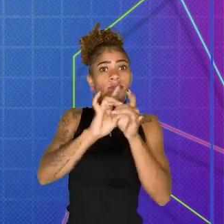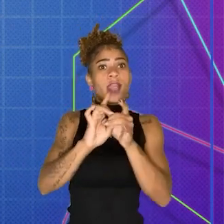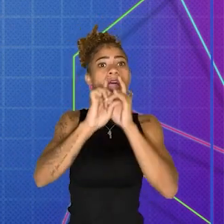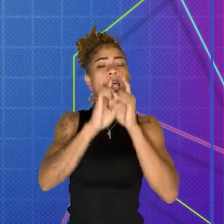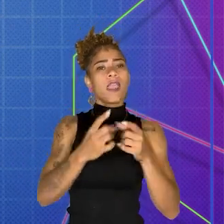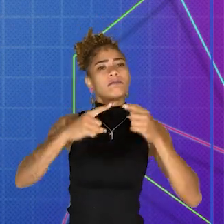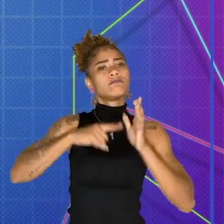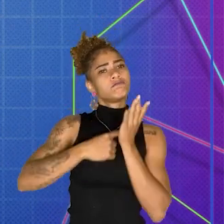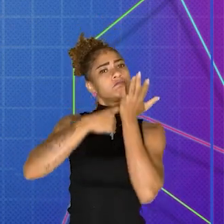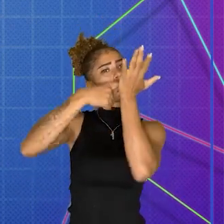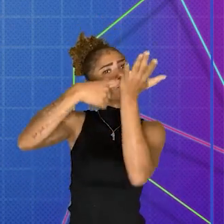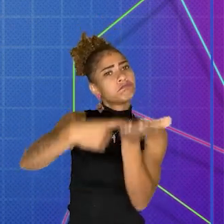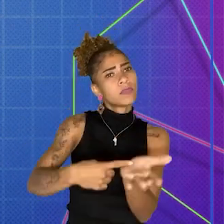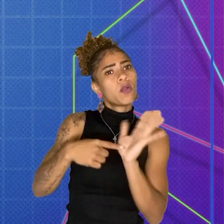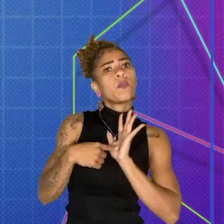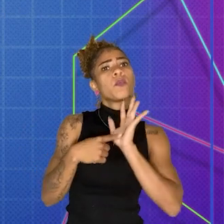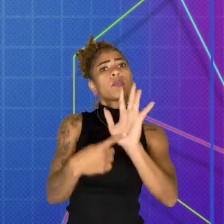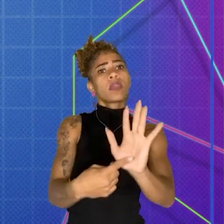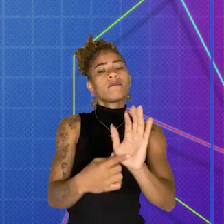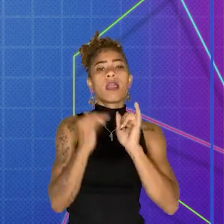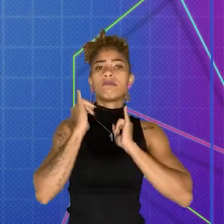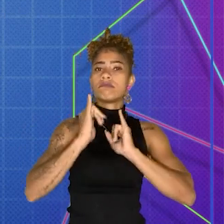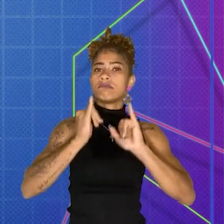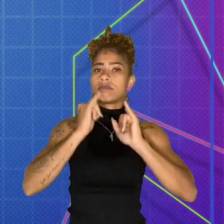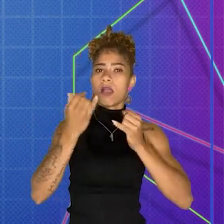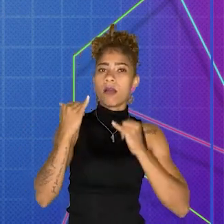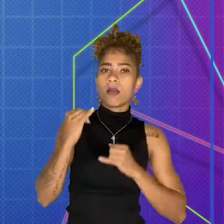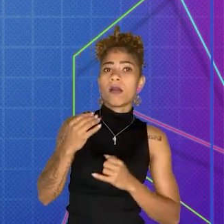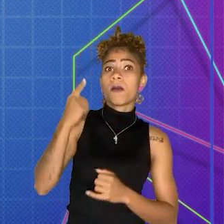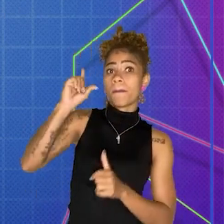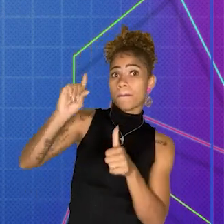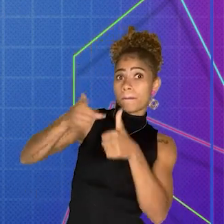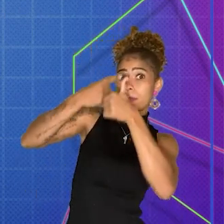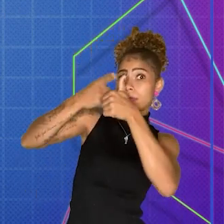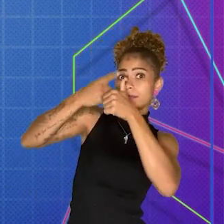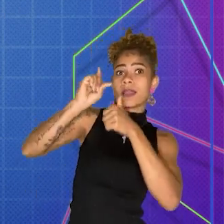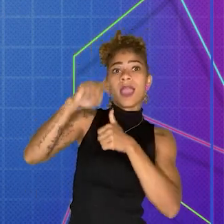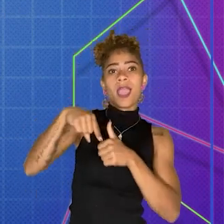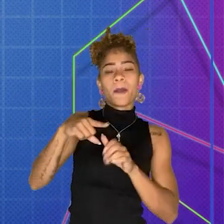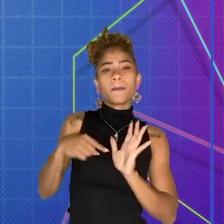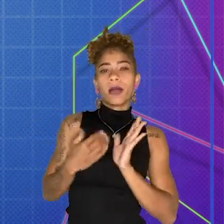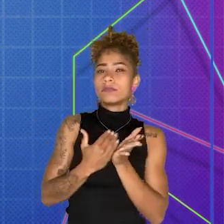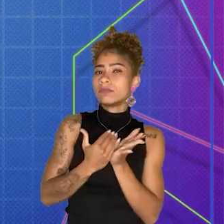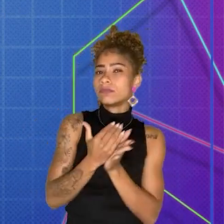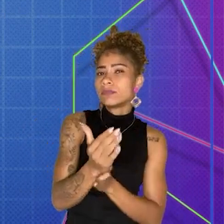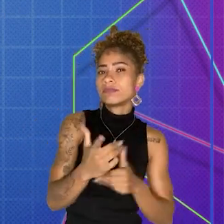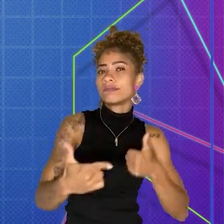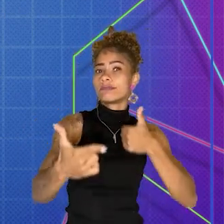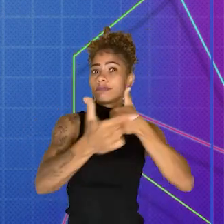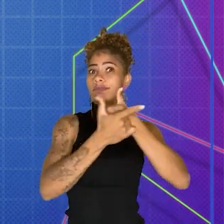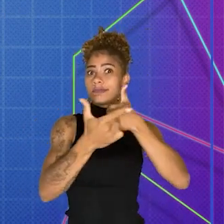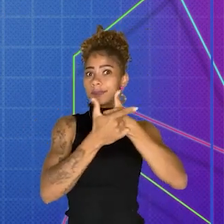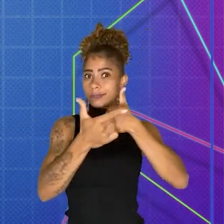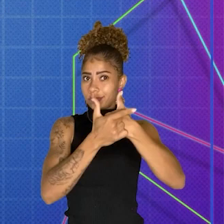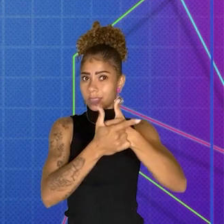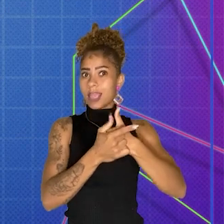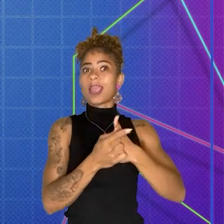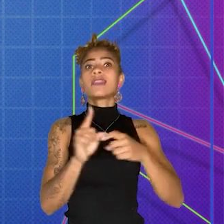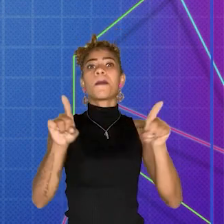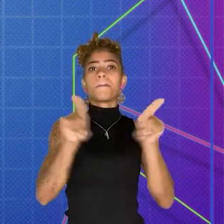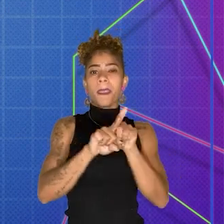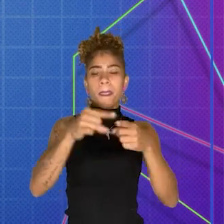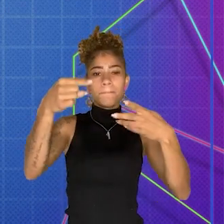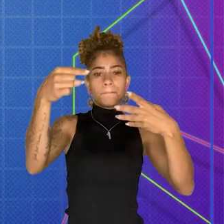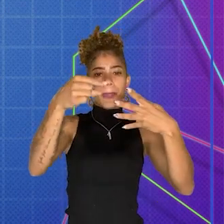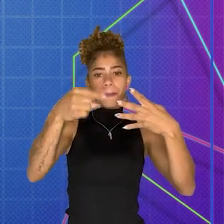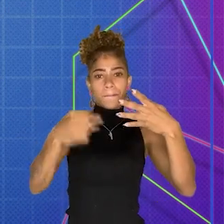estabelecimento de conflitos e motivações que impulsionarão a narrativa. O primeiro ato é uma introdução de personagens secundários e